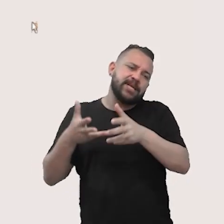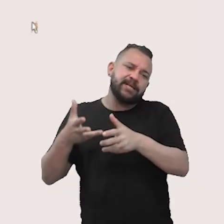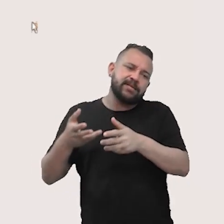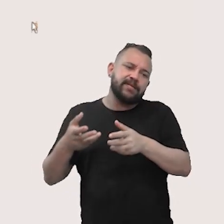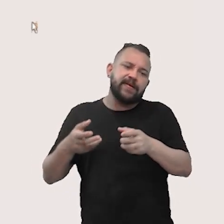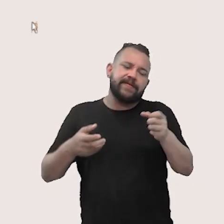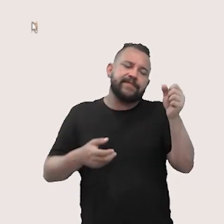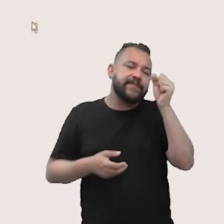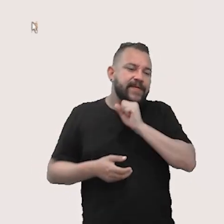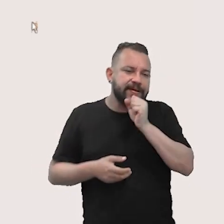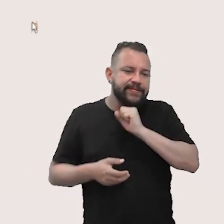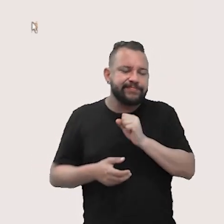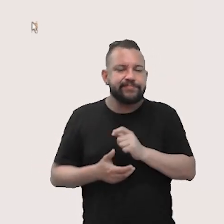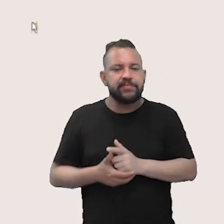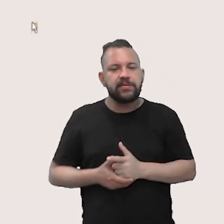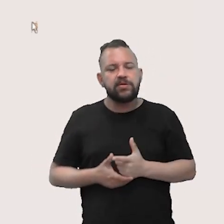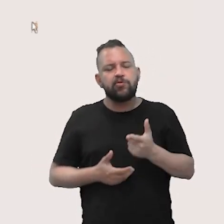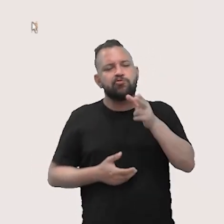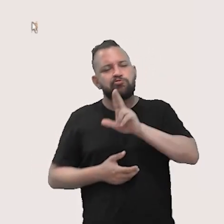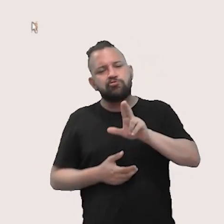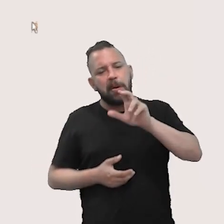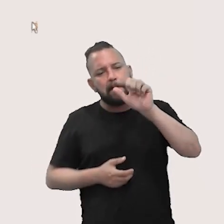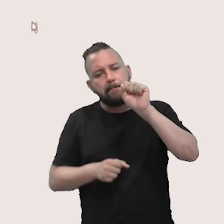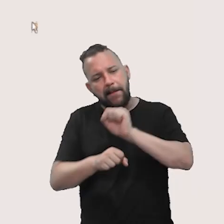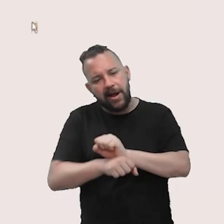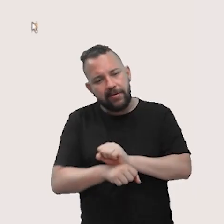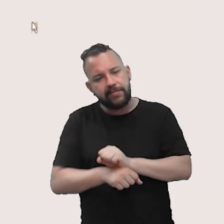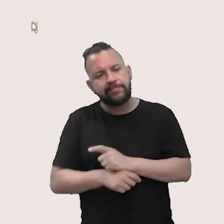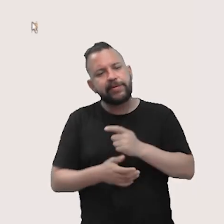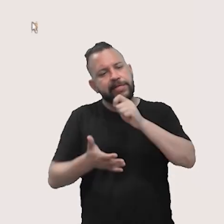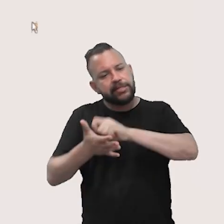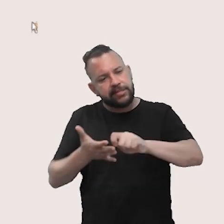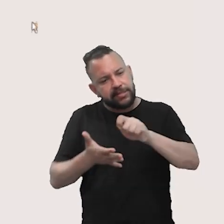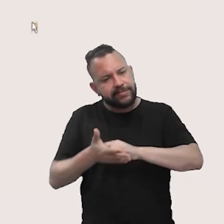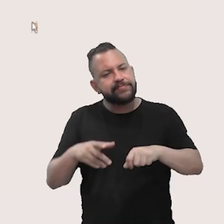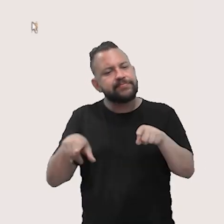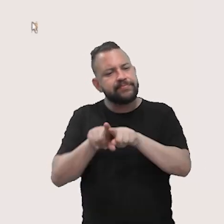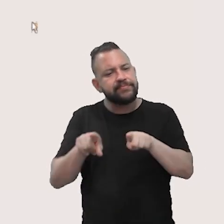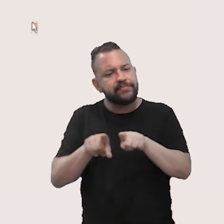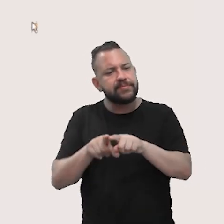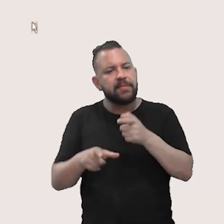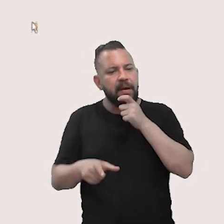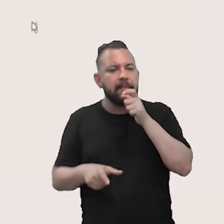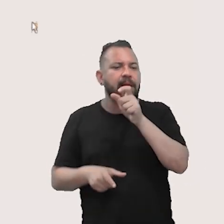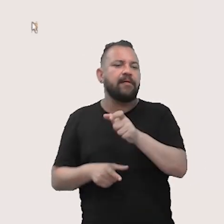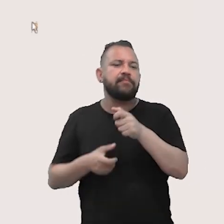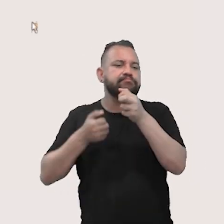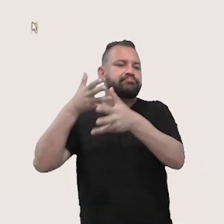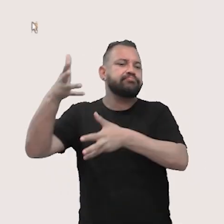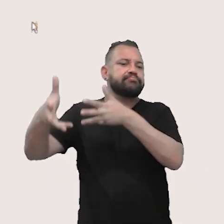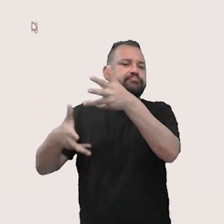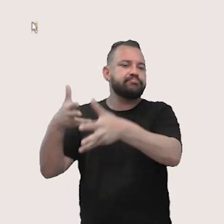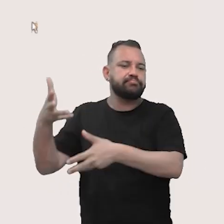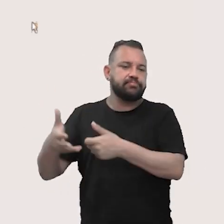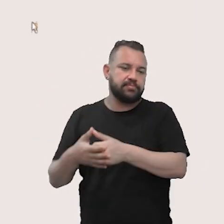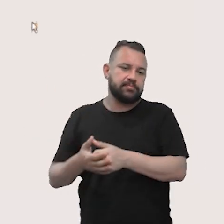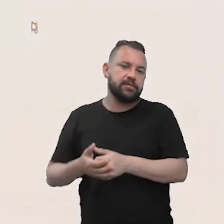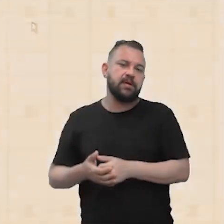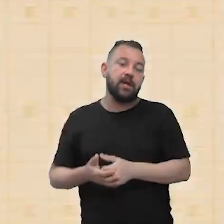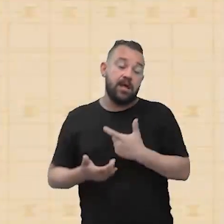desuso. Então, tanto na escrita quanto a palavra falada. Então a gente chama